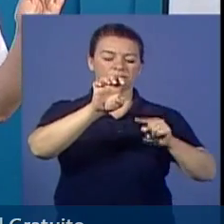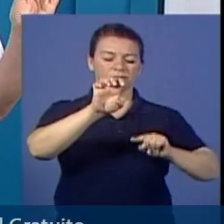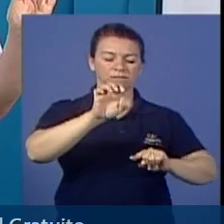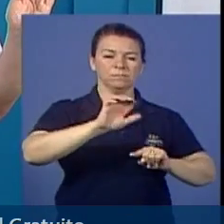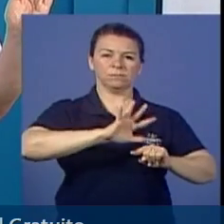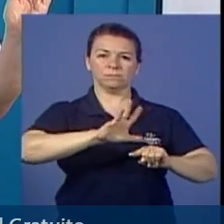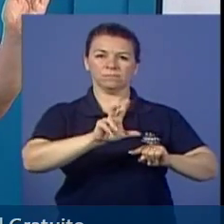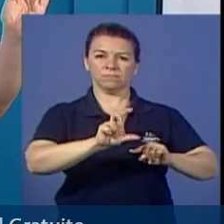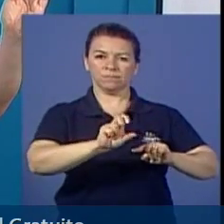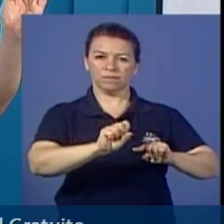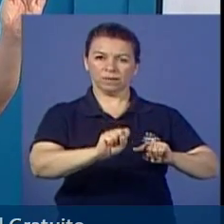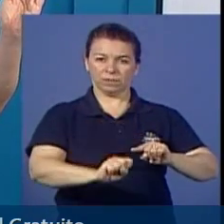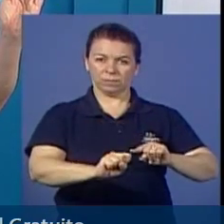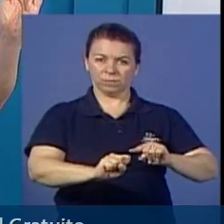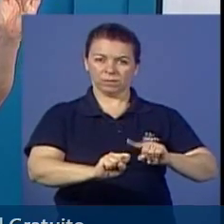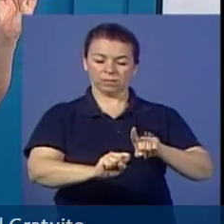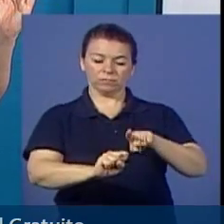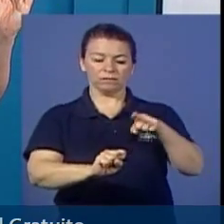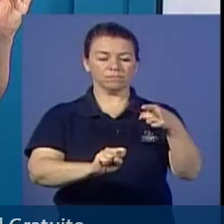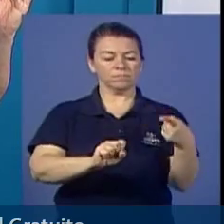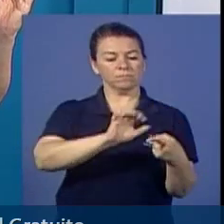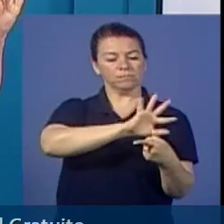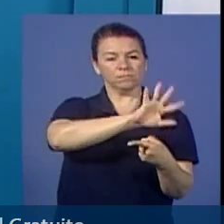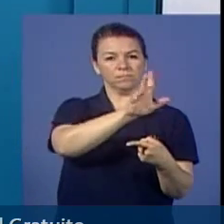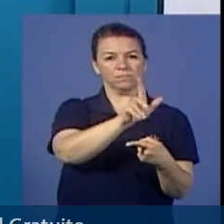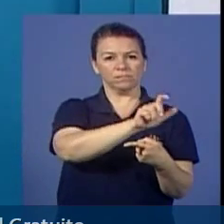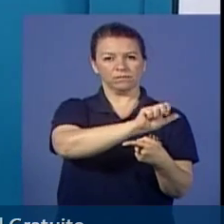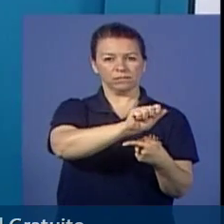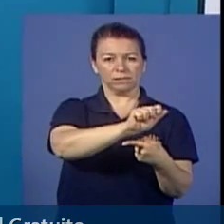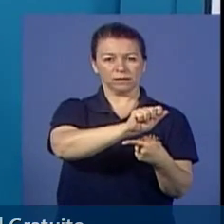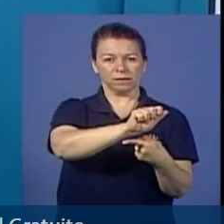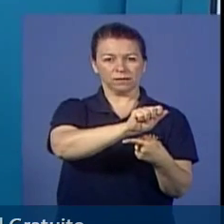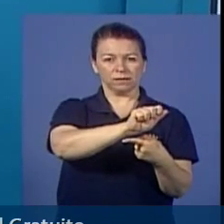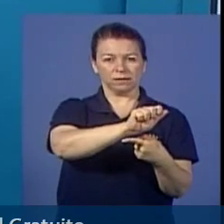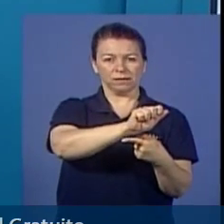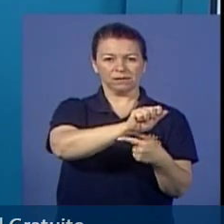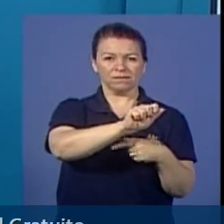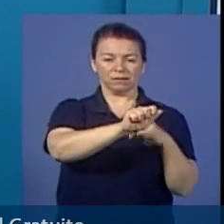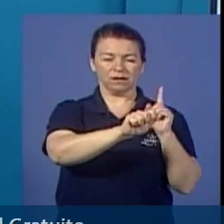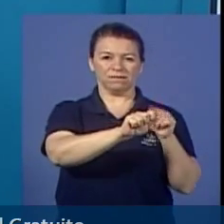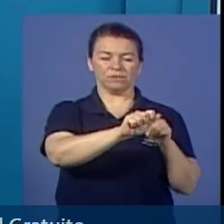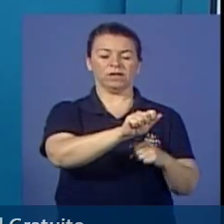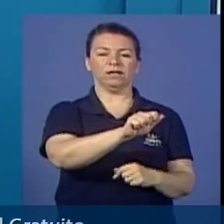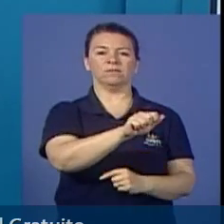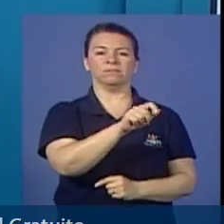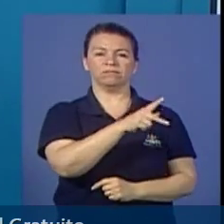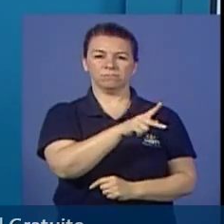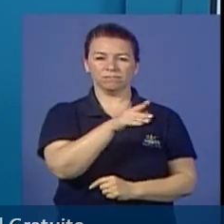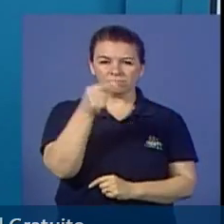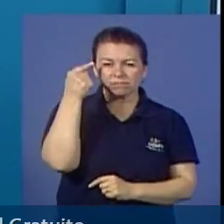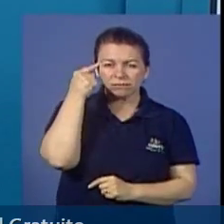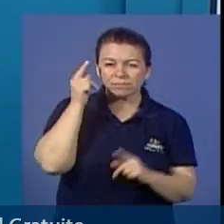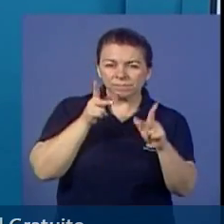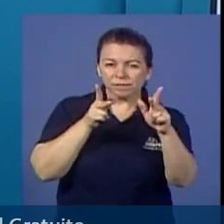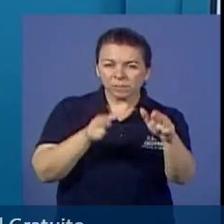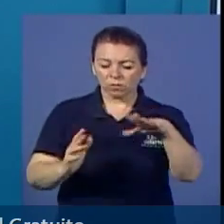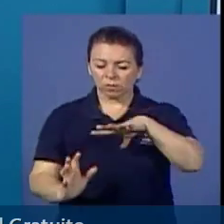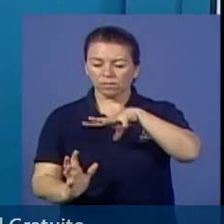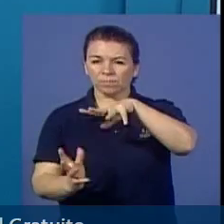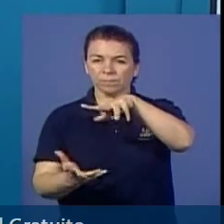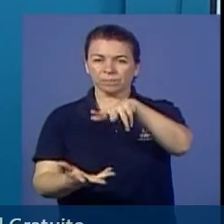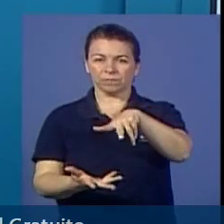outro lado, você tem a Ásia. Está correto o mapa que eu desenhei? Você é a mesma coisa que você pensou? E você